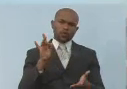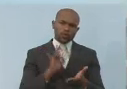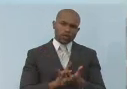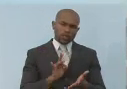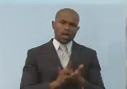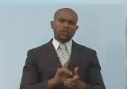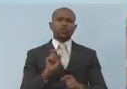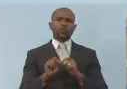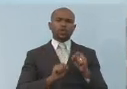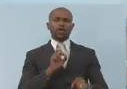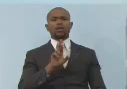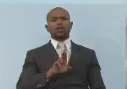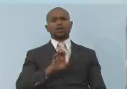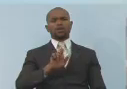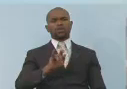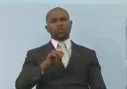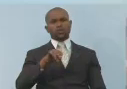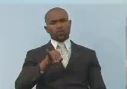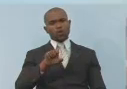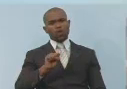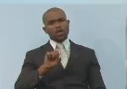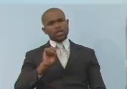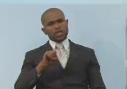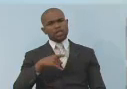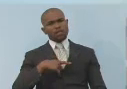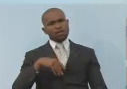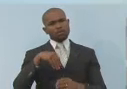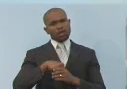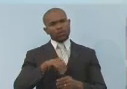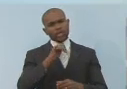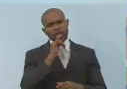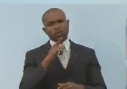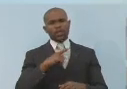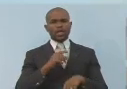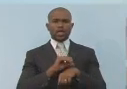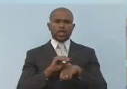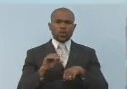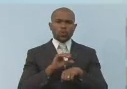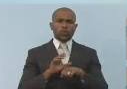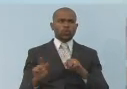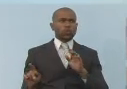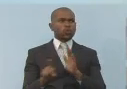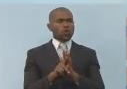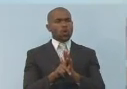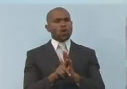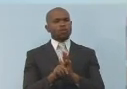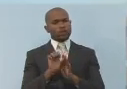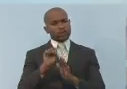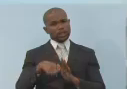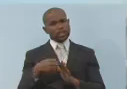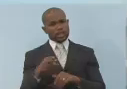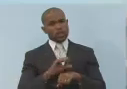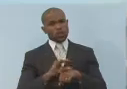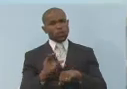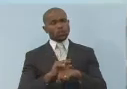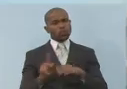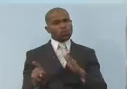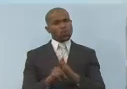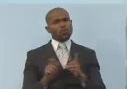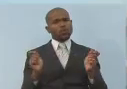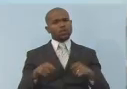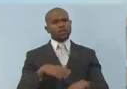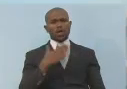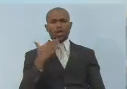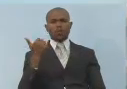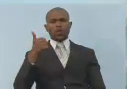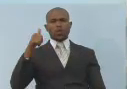de regionais, se tem previsto elas ter, por exemplo, recursos próprios, entendeu? Recursos próprios para poder melhorar